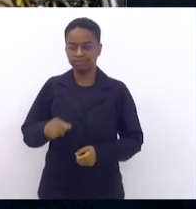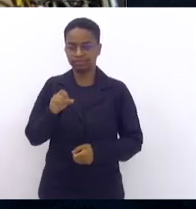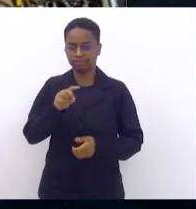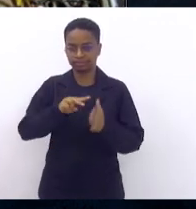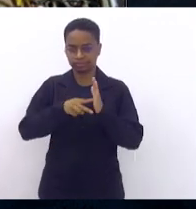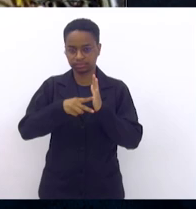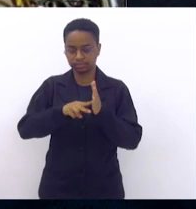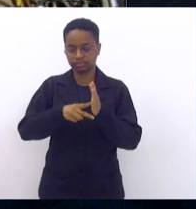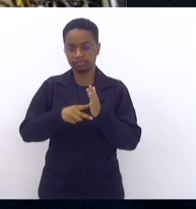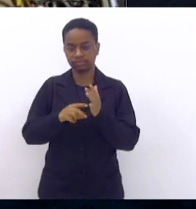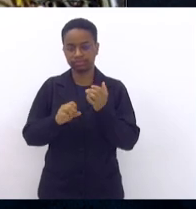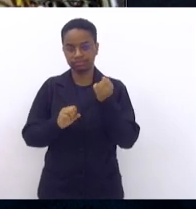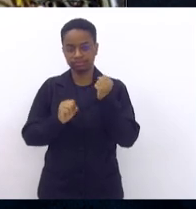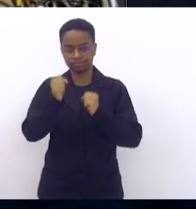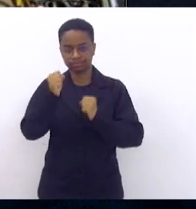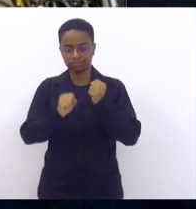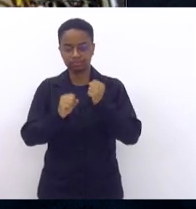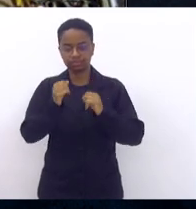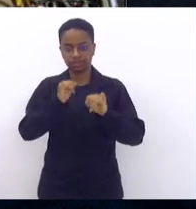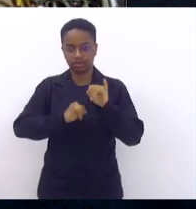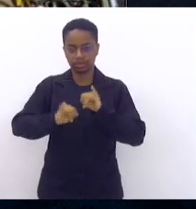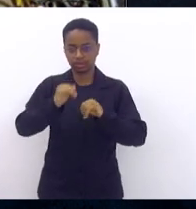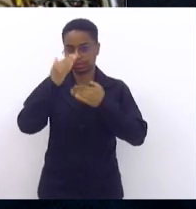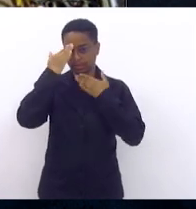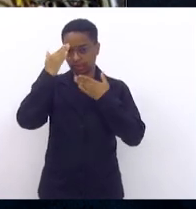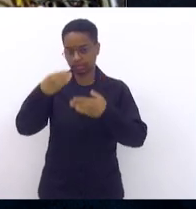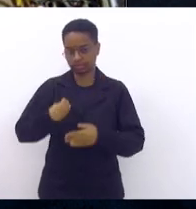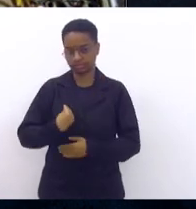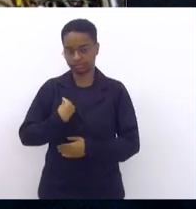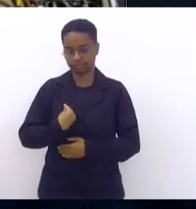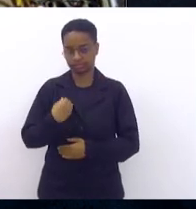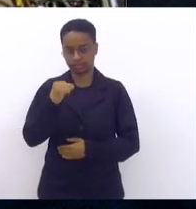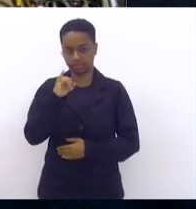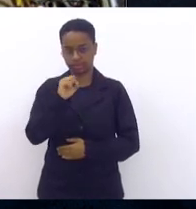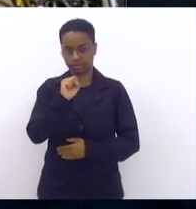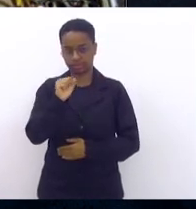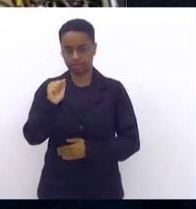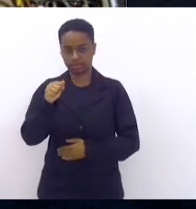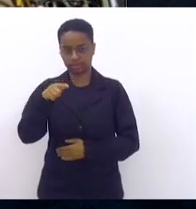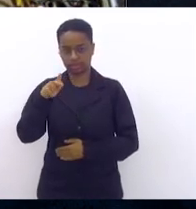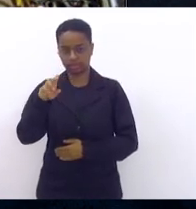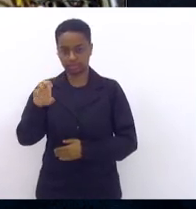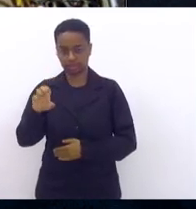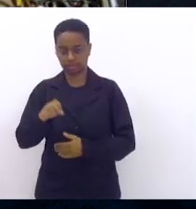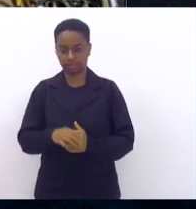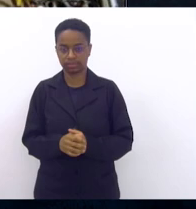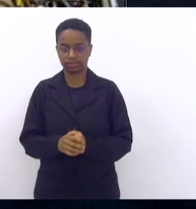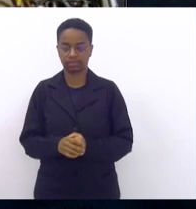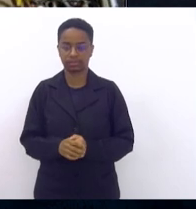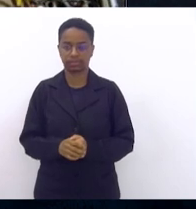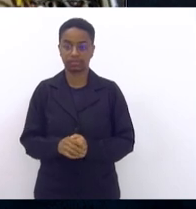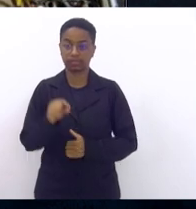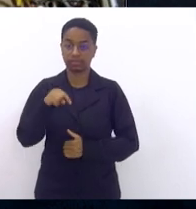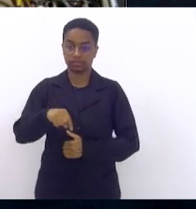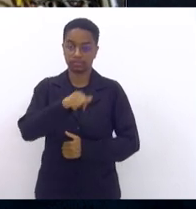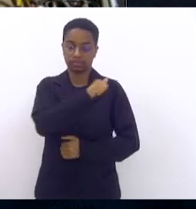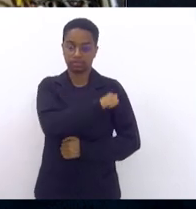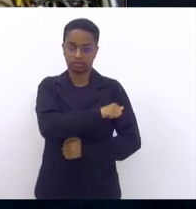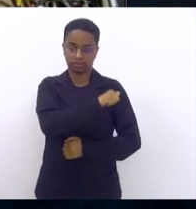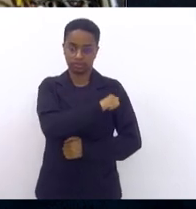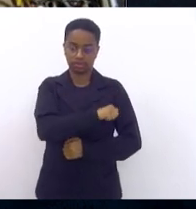indústria química Isaac plástica obrigado pela presença nós temos aqui no Rio de Janeiro